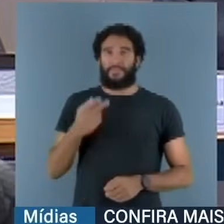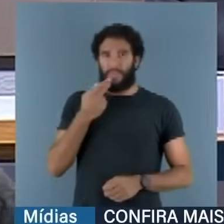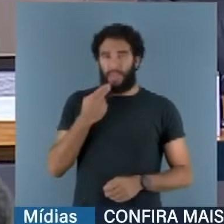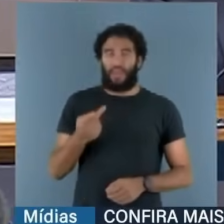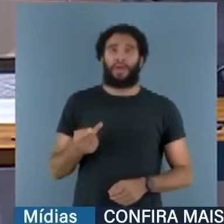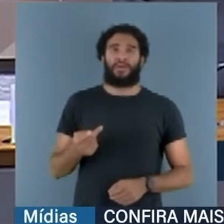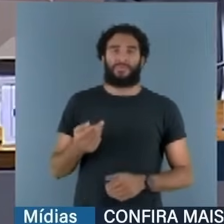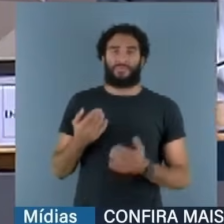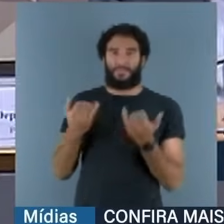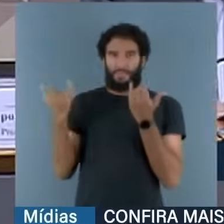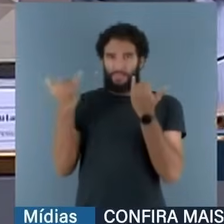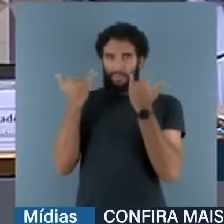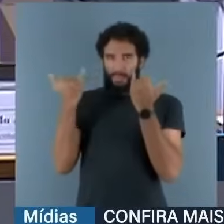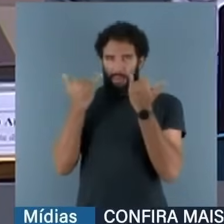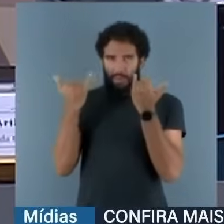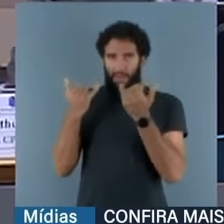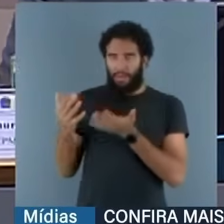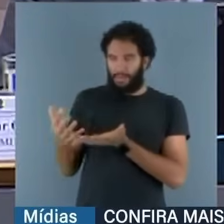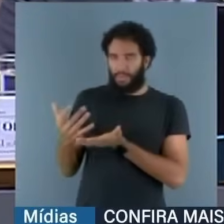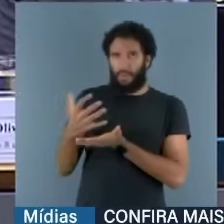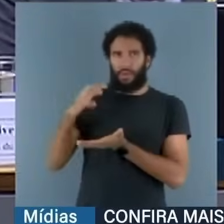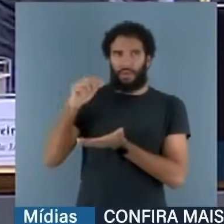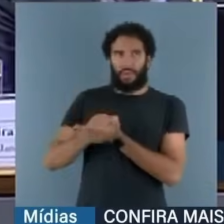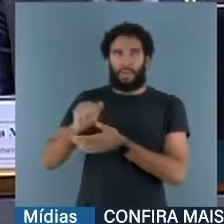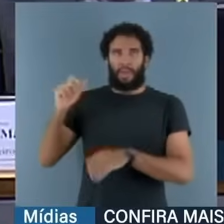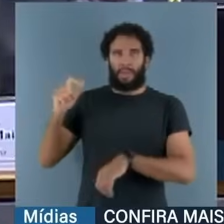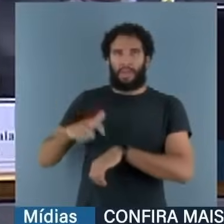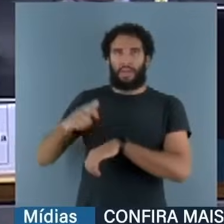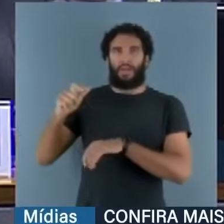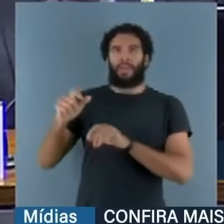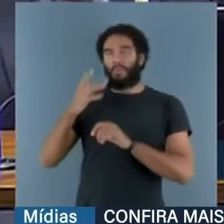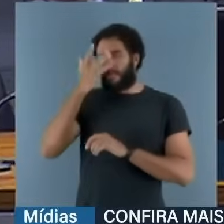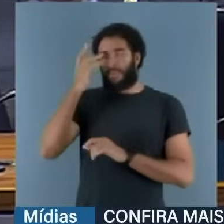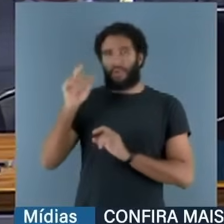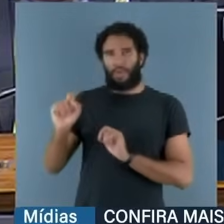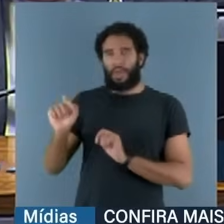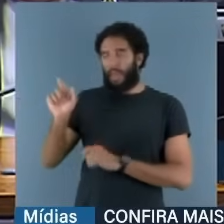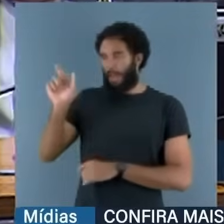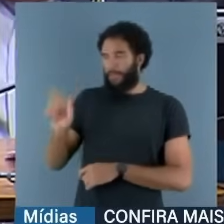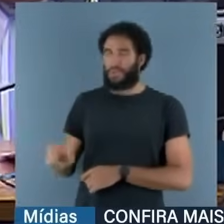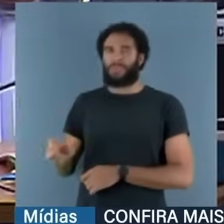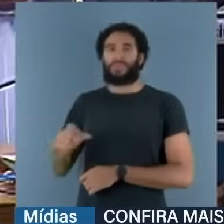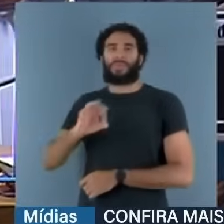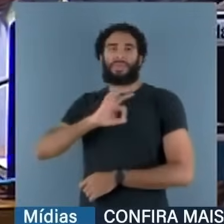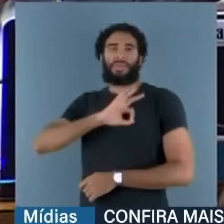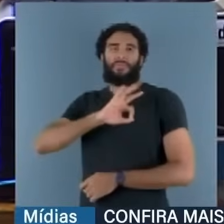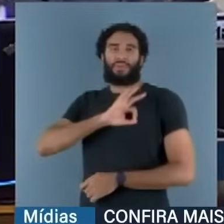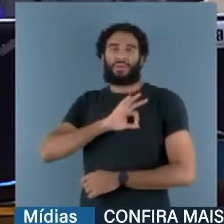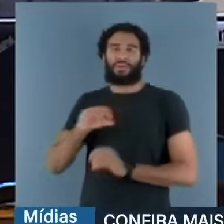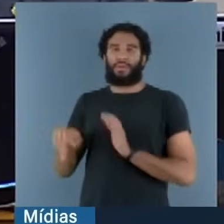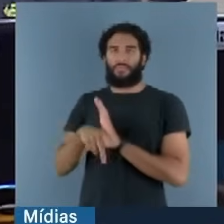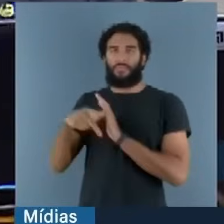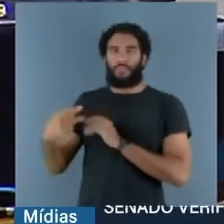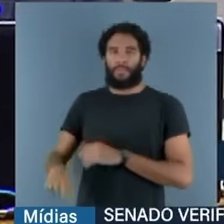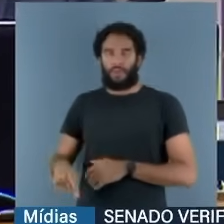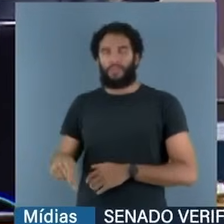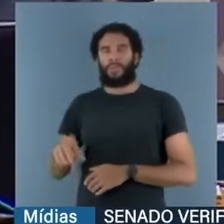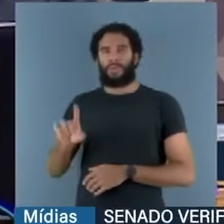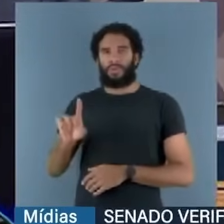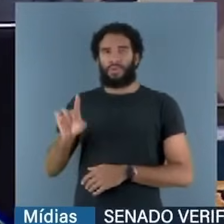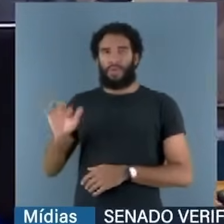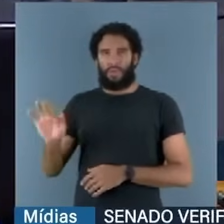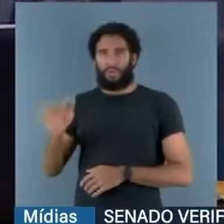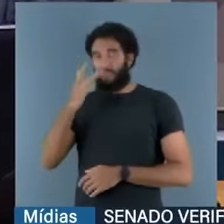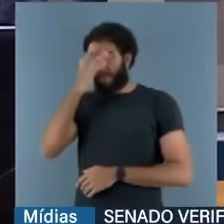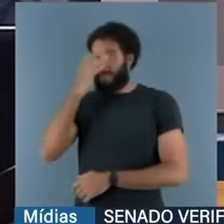de dados, naquele momento, pelo comandante-geral da Polícia Militar do Distrito Federal. Ou